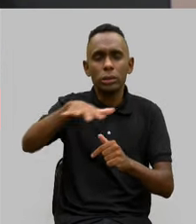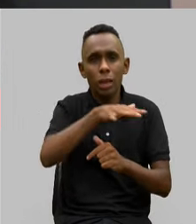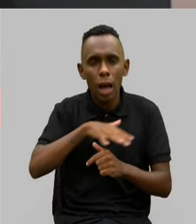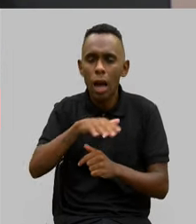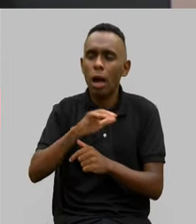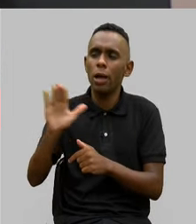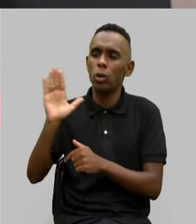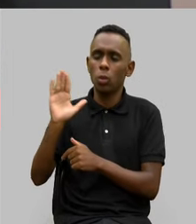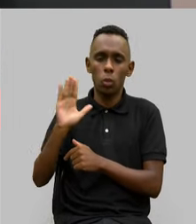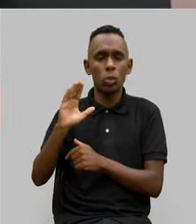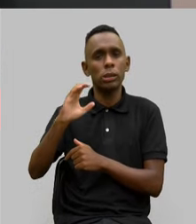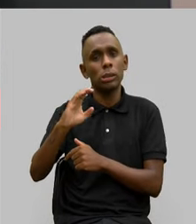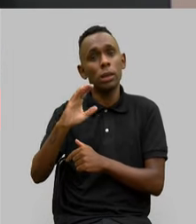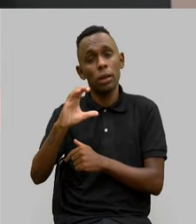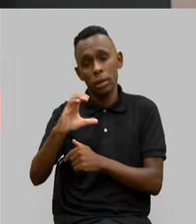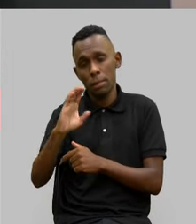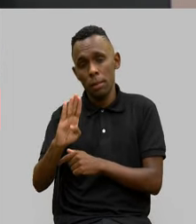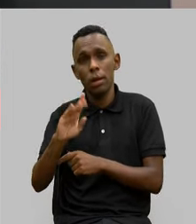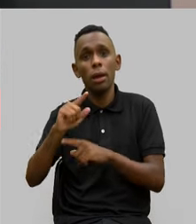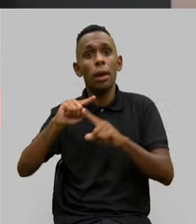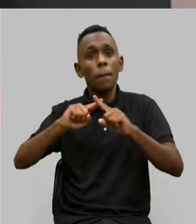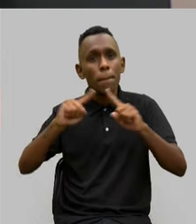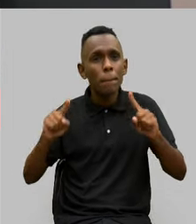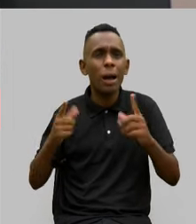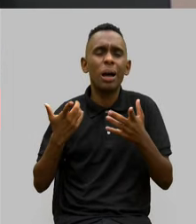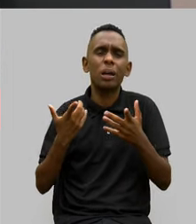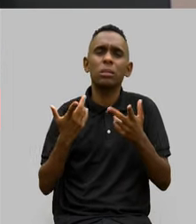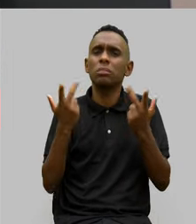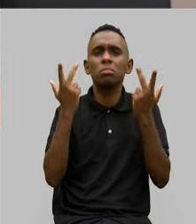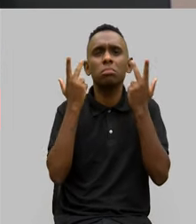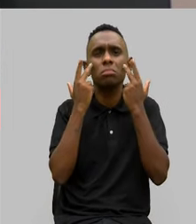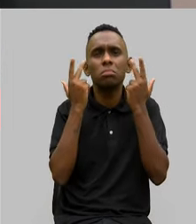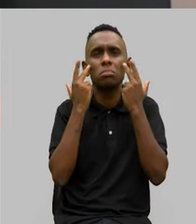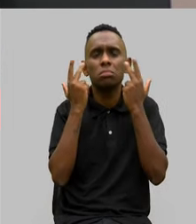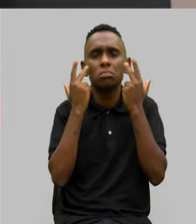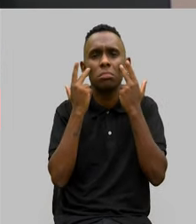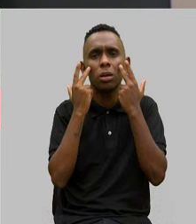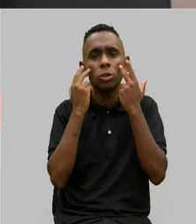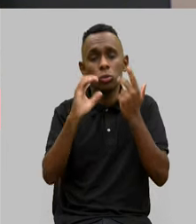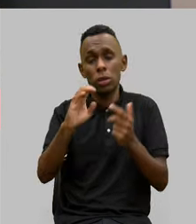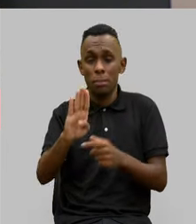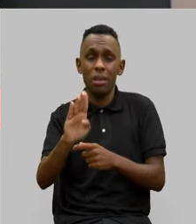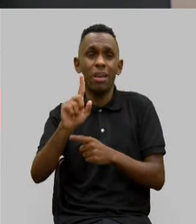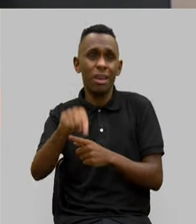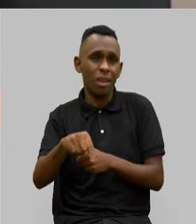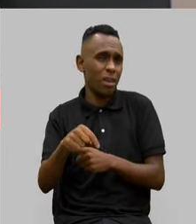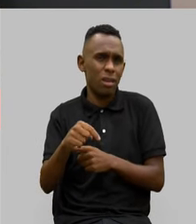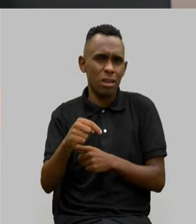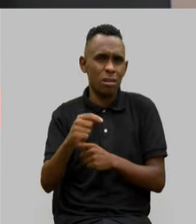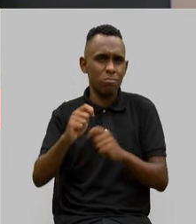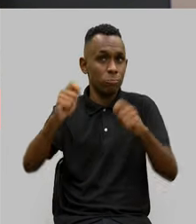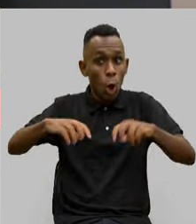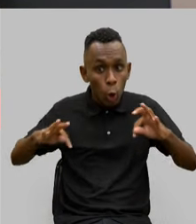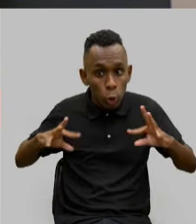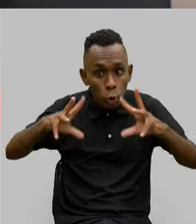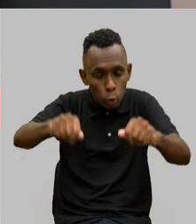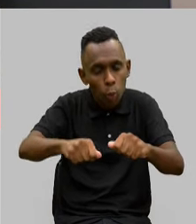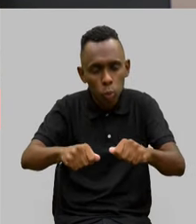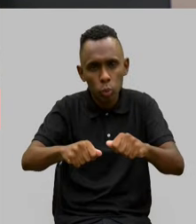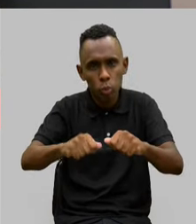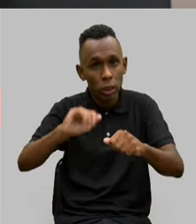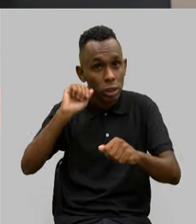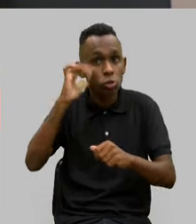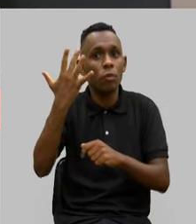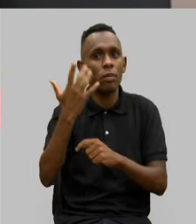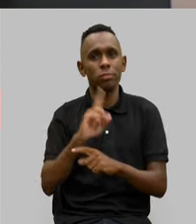gente tem a tranquilidade de falar que os canabinoides não vão servir para tudo né Eu acho que